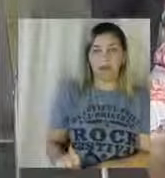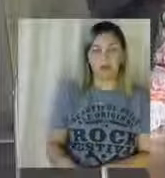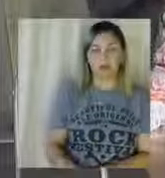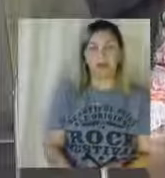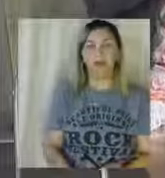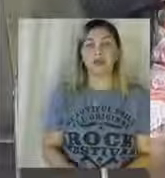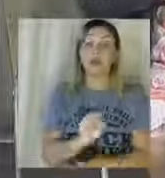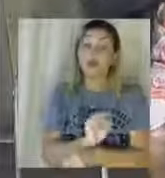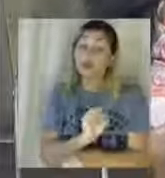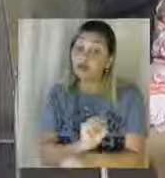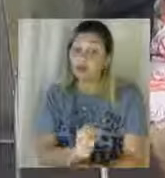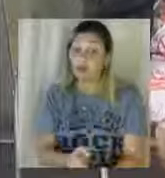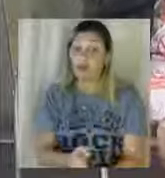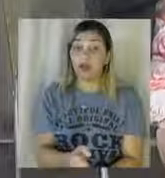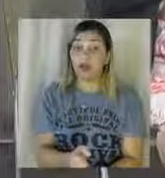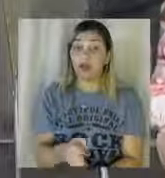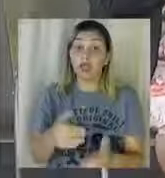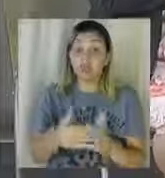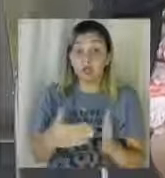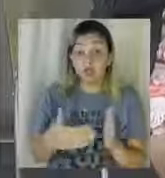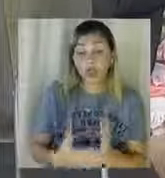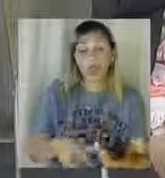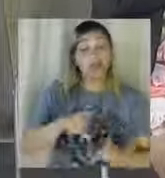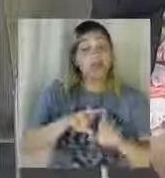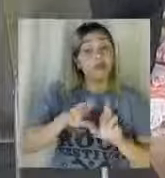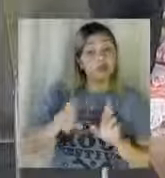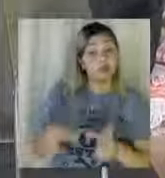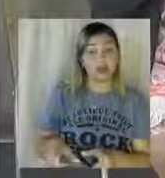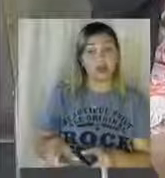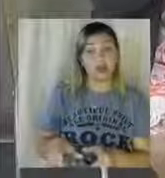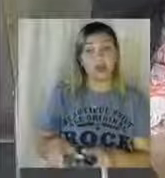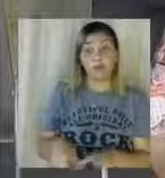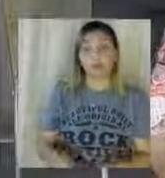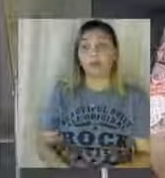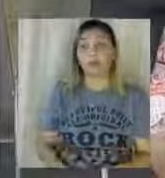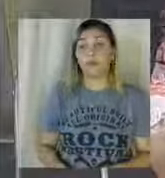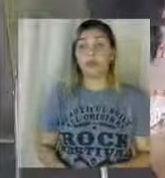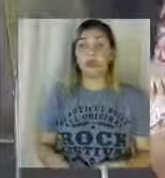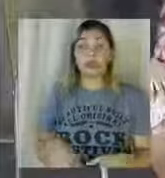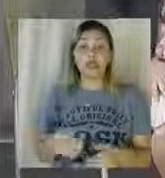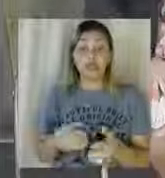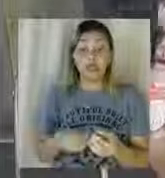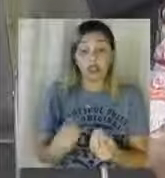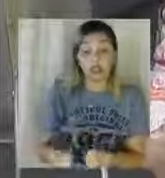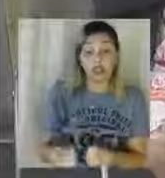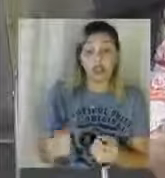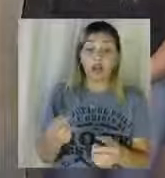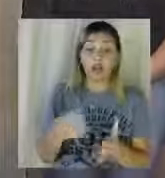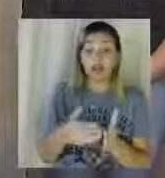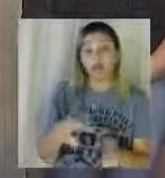prova, acabar. O tempo, né? O tempo, eles querem dar o tempo igual.